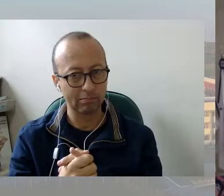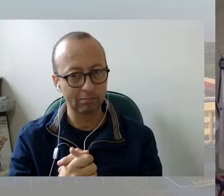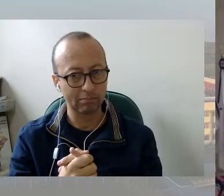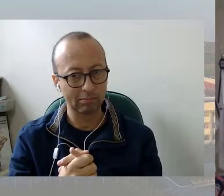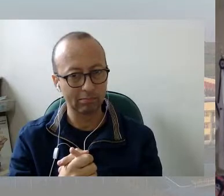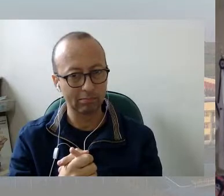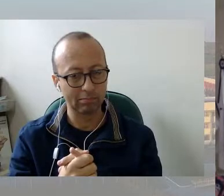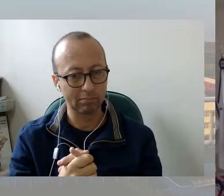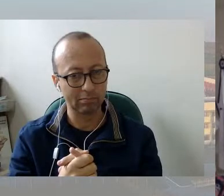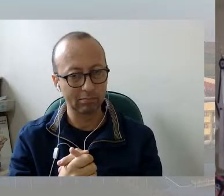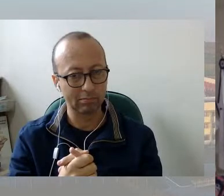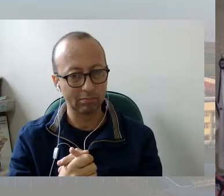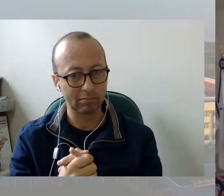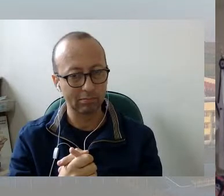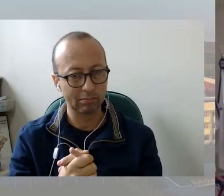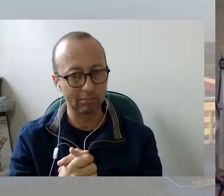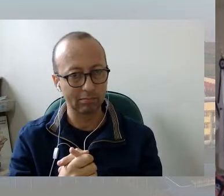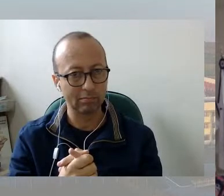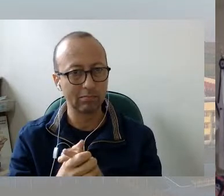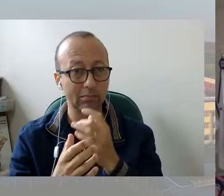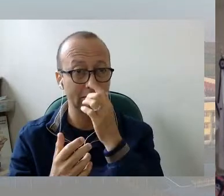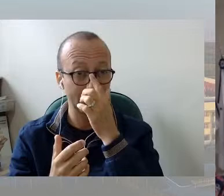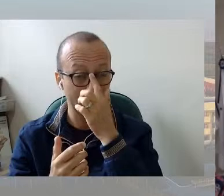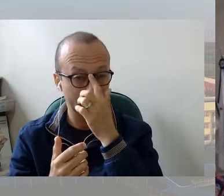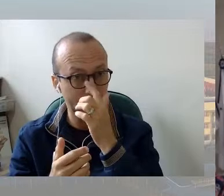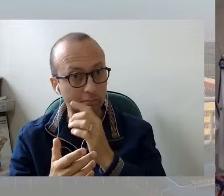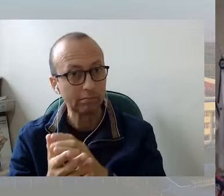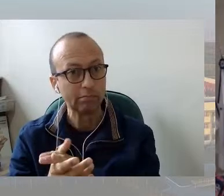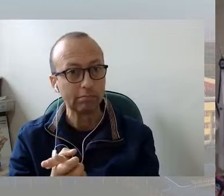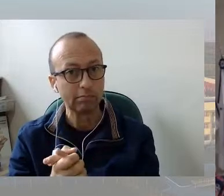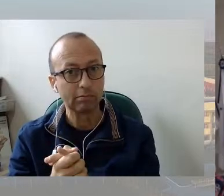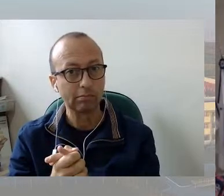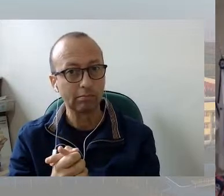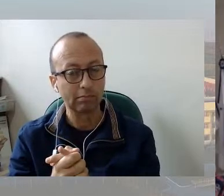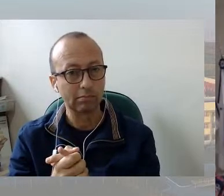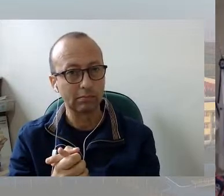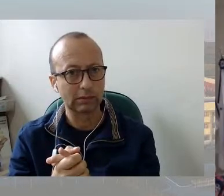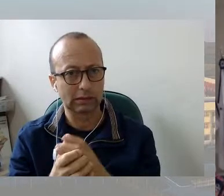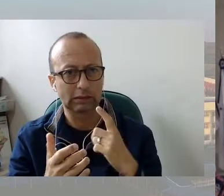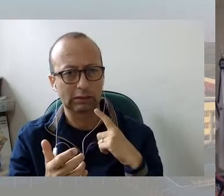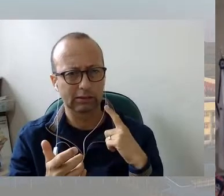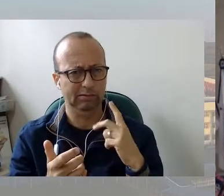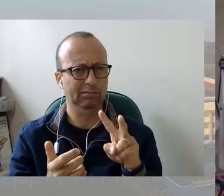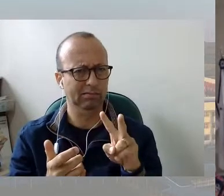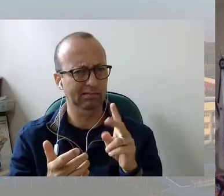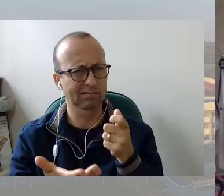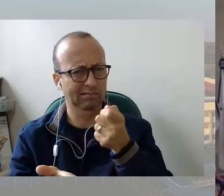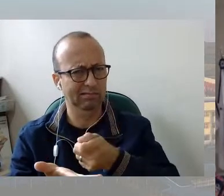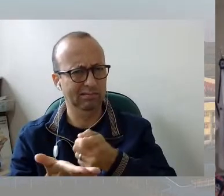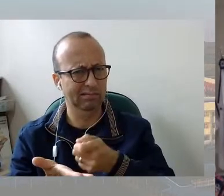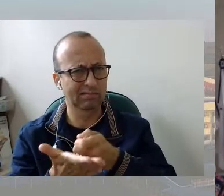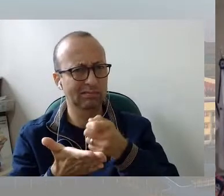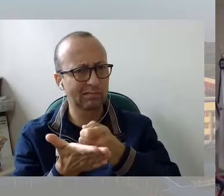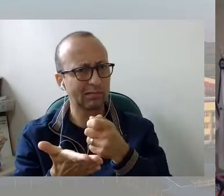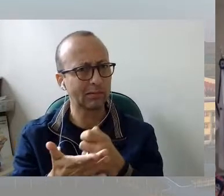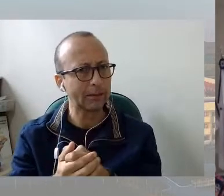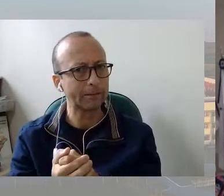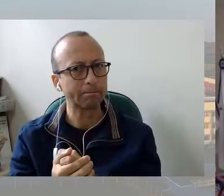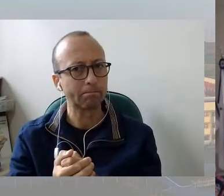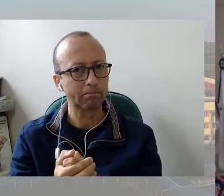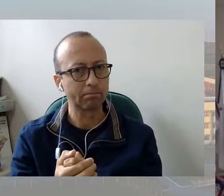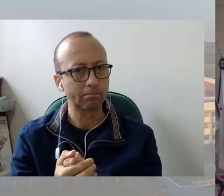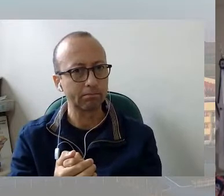surpreendidos, né, com o nível de dureza com que eles foram